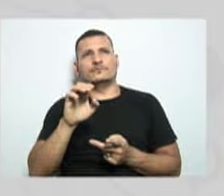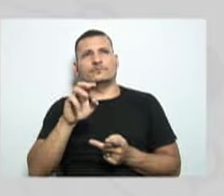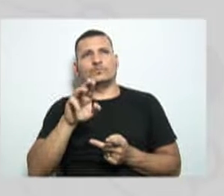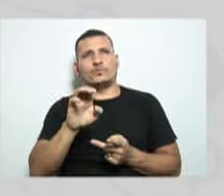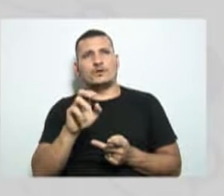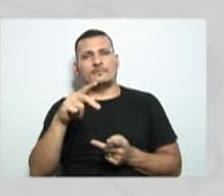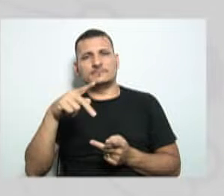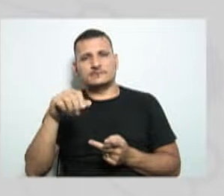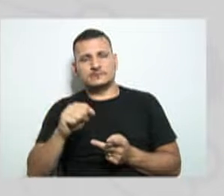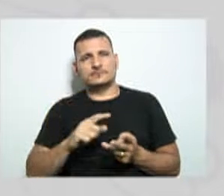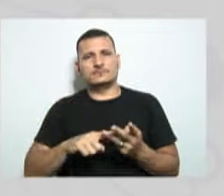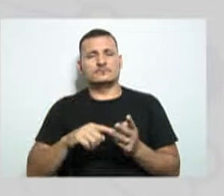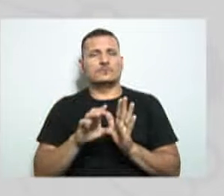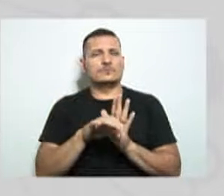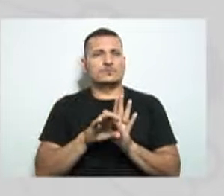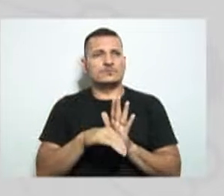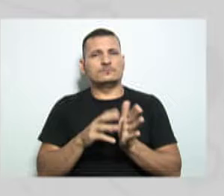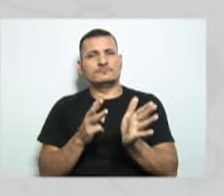conceito e metodologias.